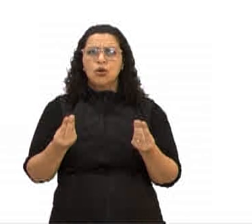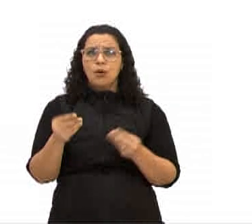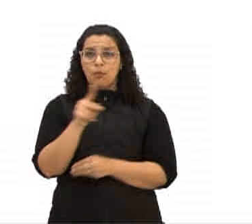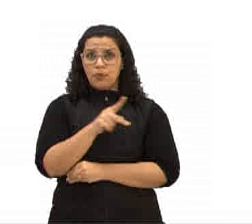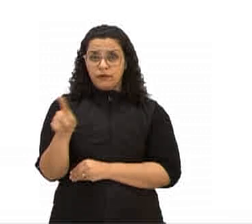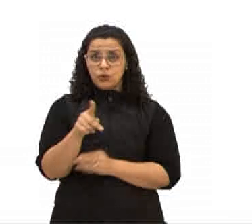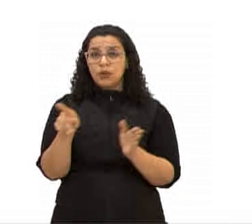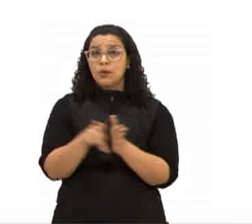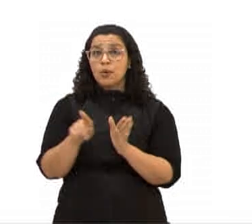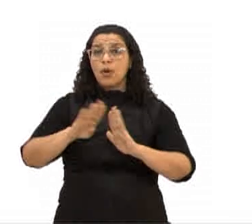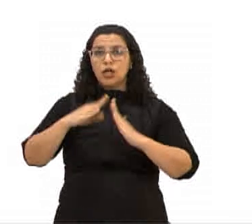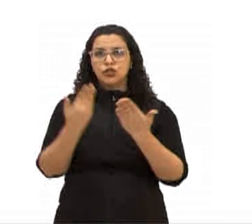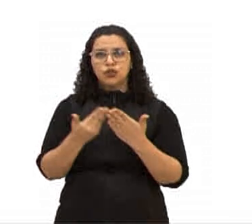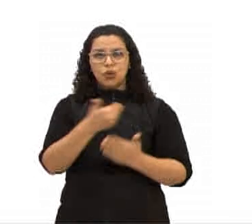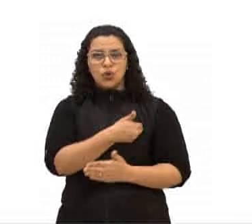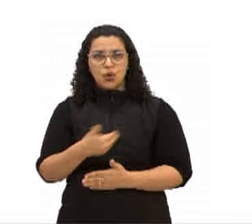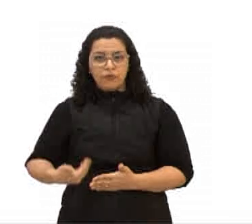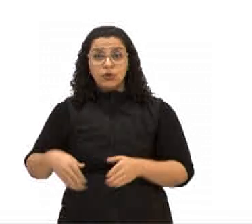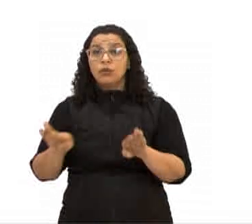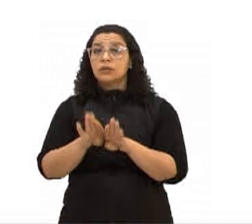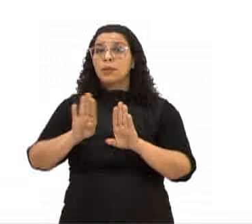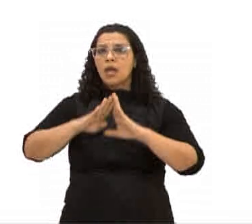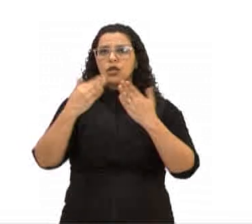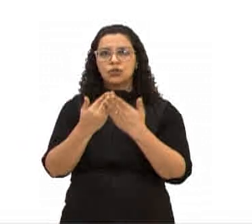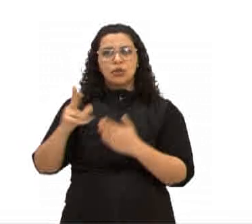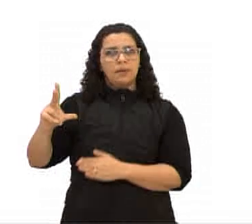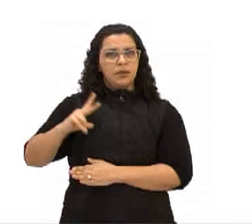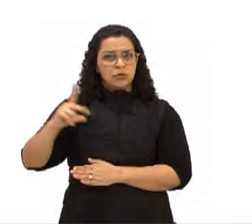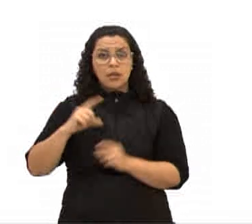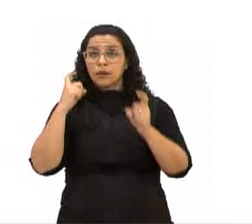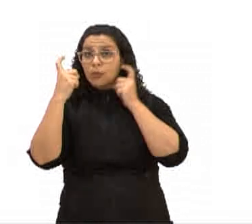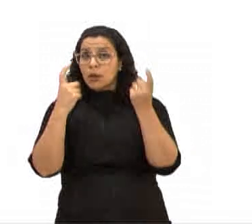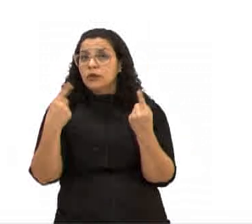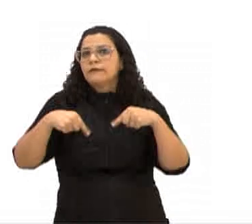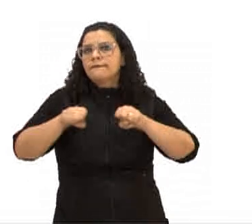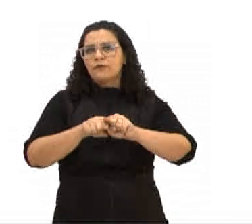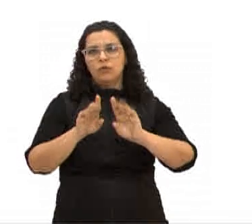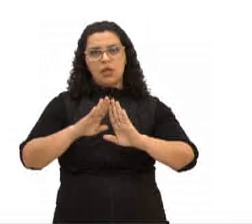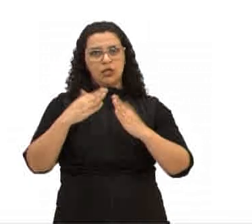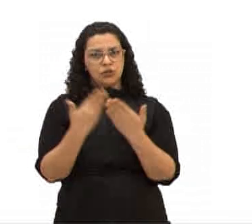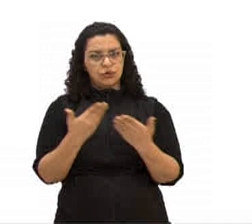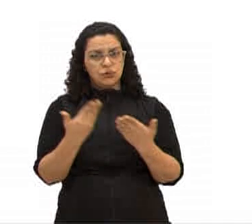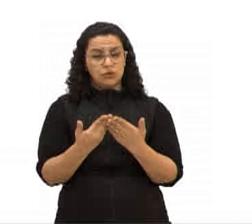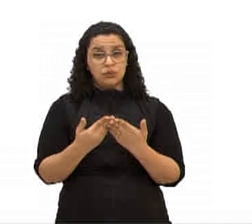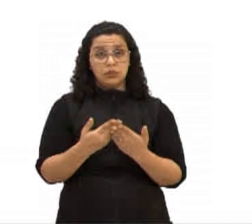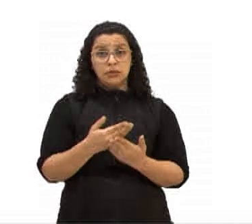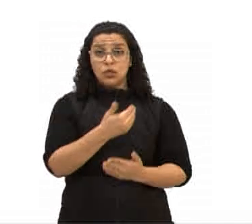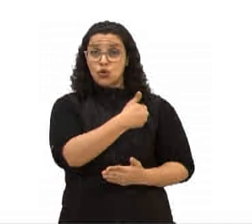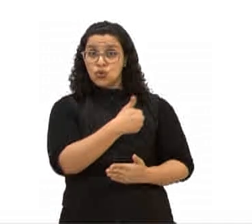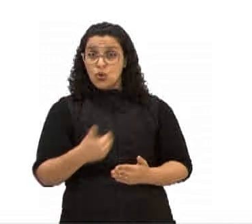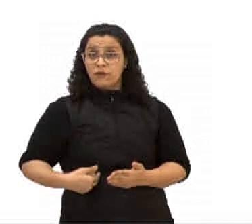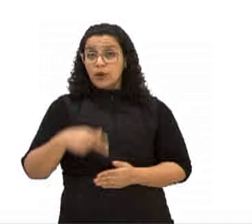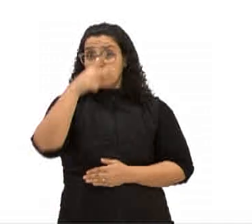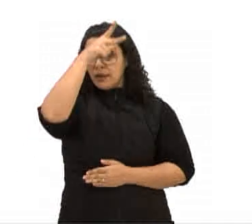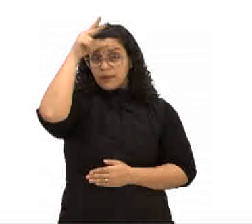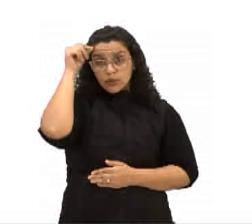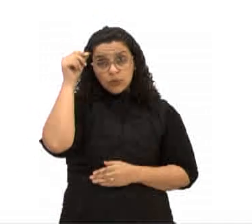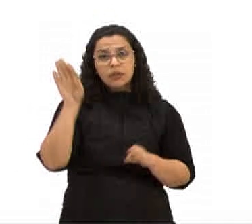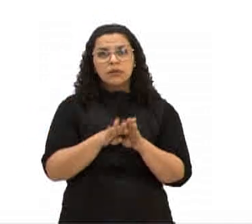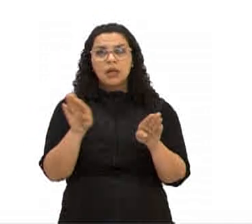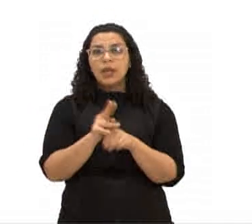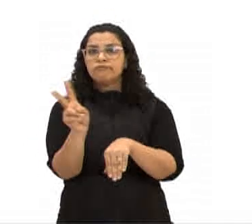professora da rede pública e privada, fico muito preocupada com o retorno. Nas escolas públicas da prefeitura não